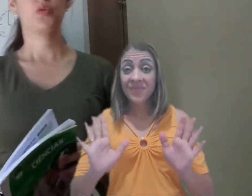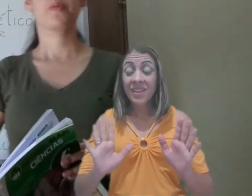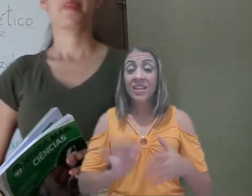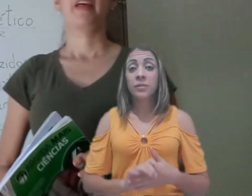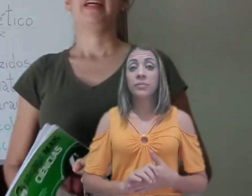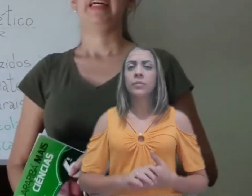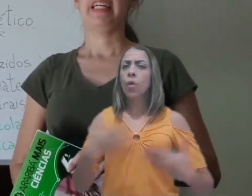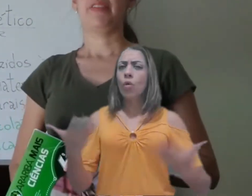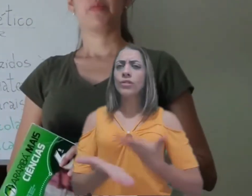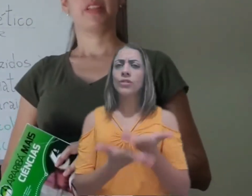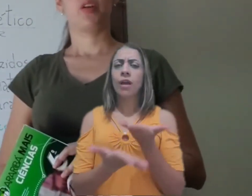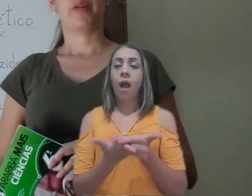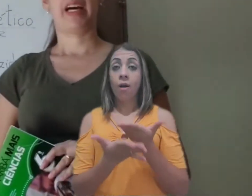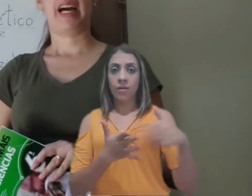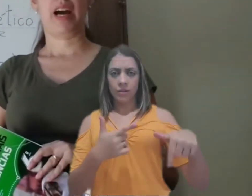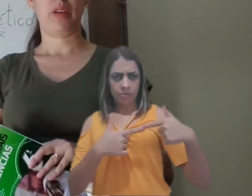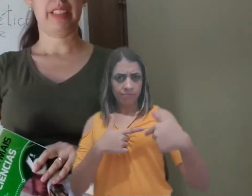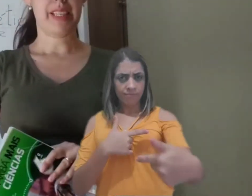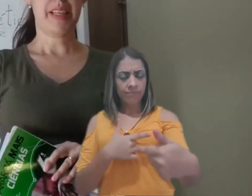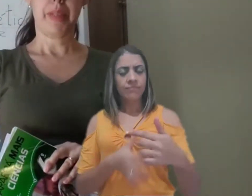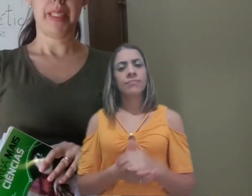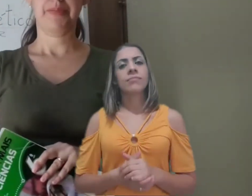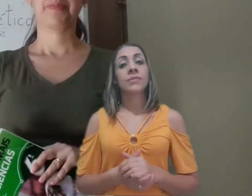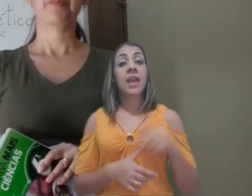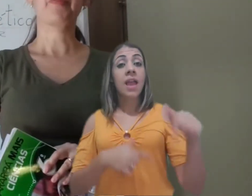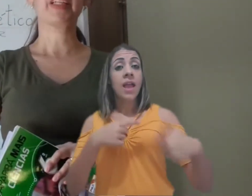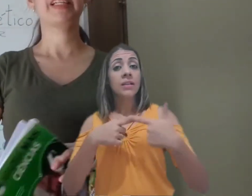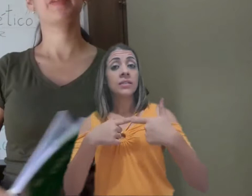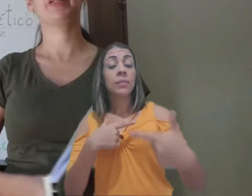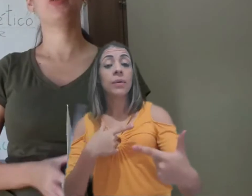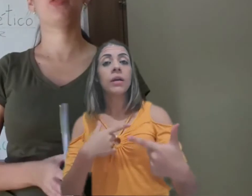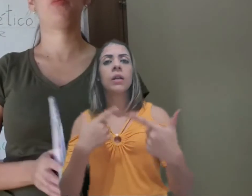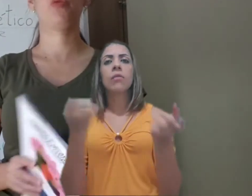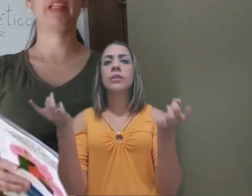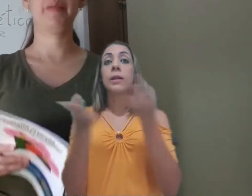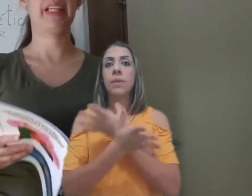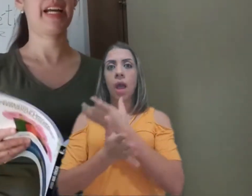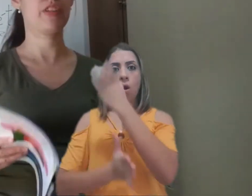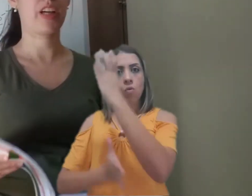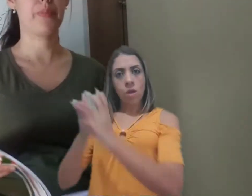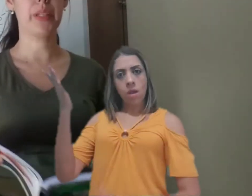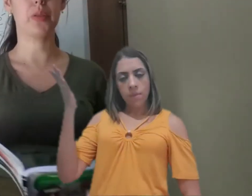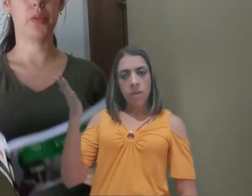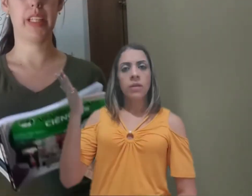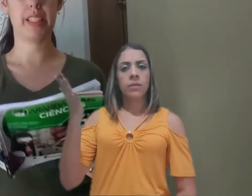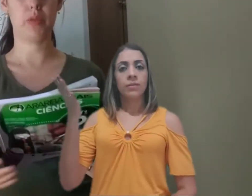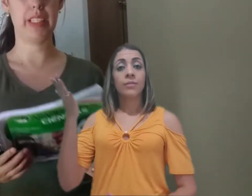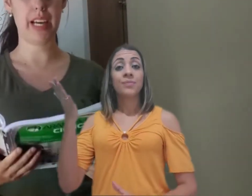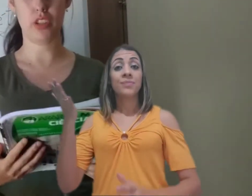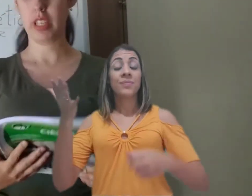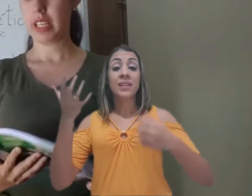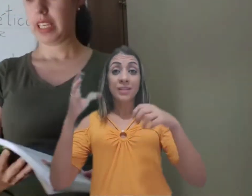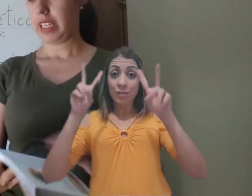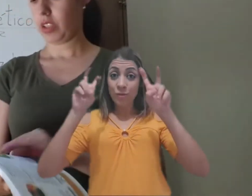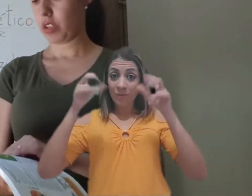Olá, alunos. Vamos então para a aula dessa semana. Nessa semana nós vamos terminar este capítulo, né, essa